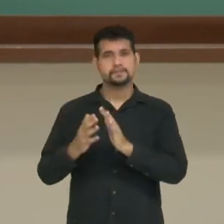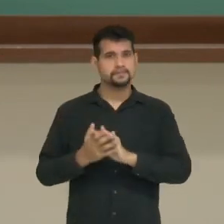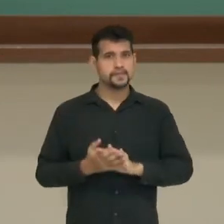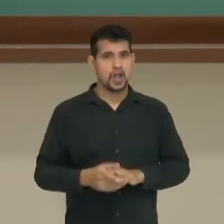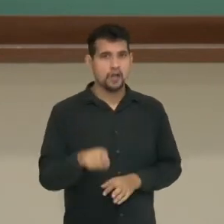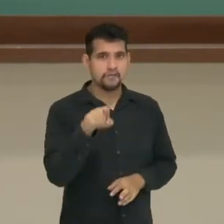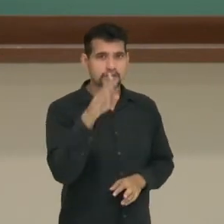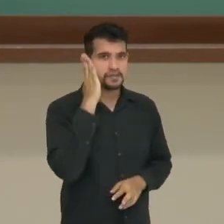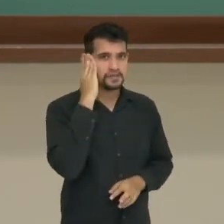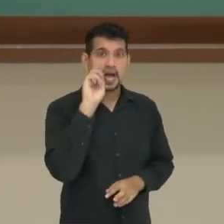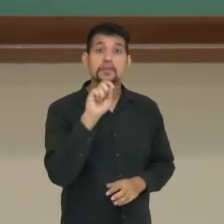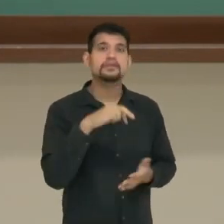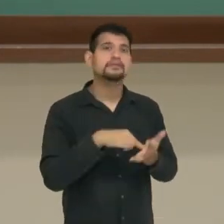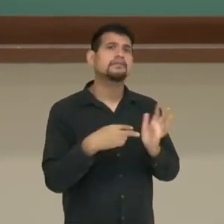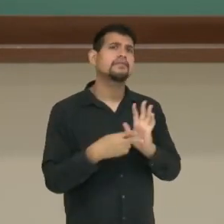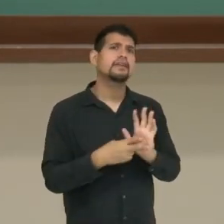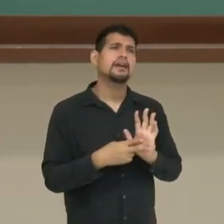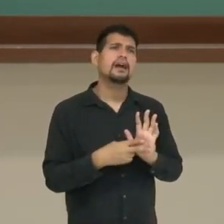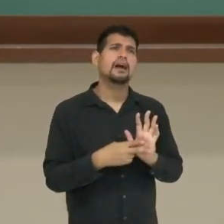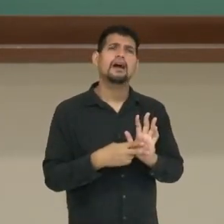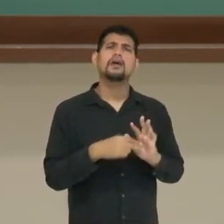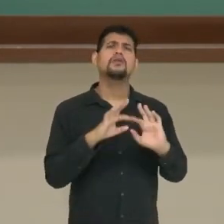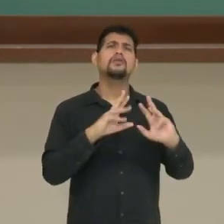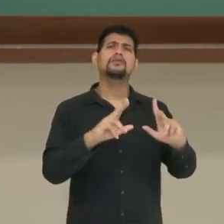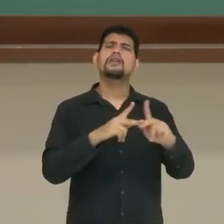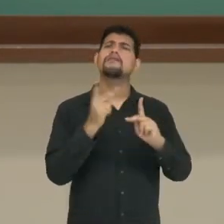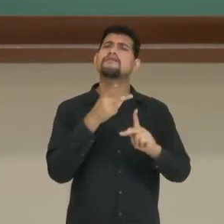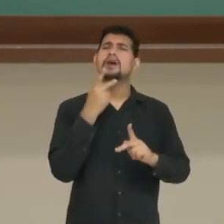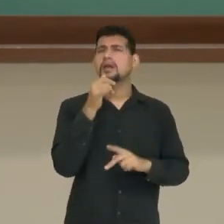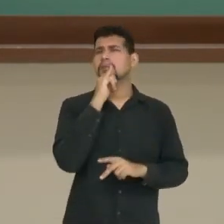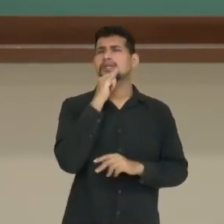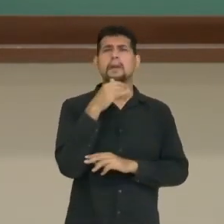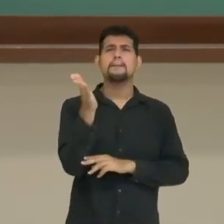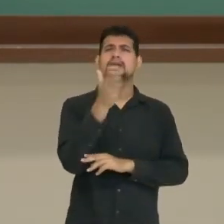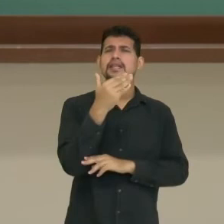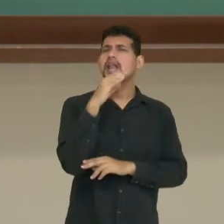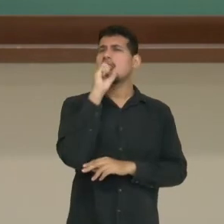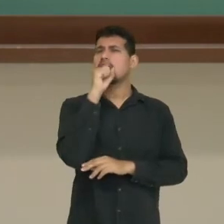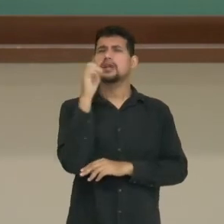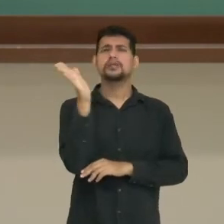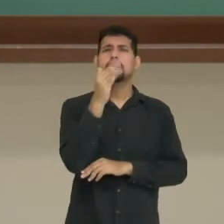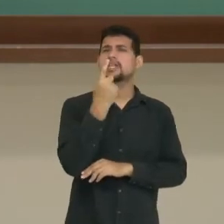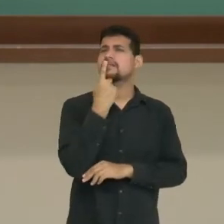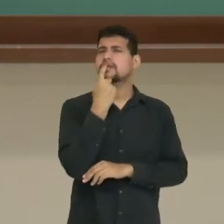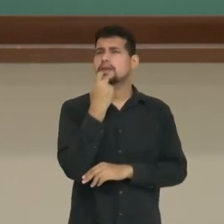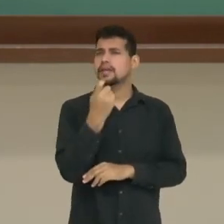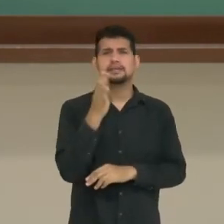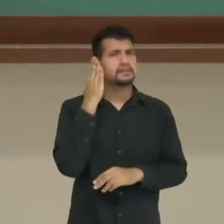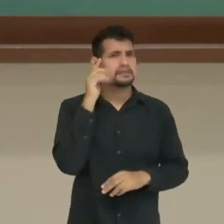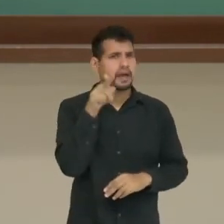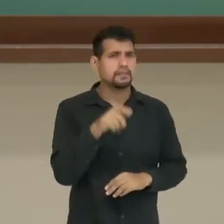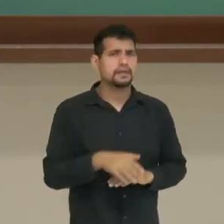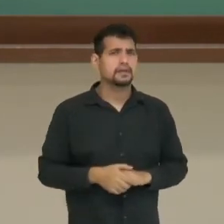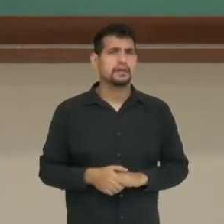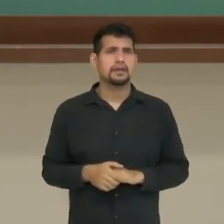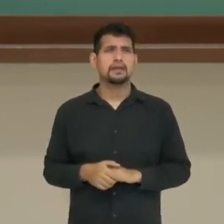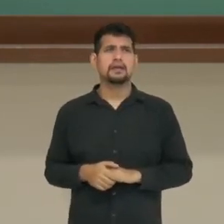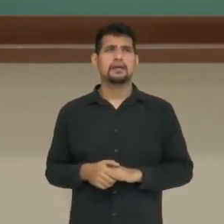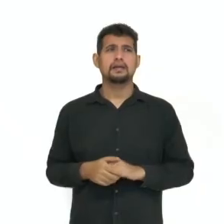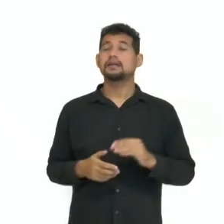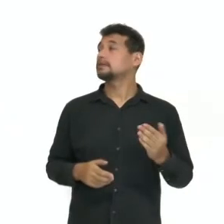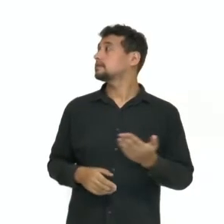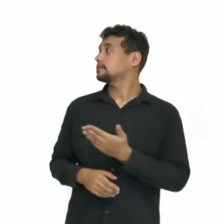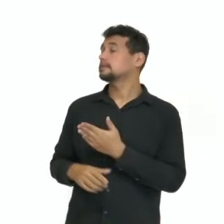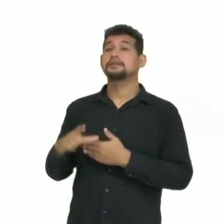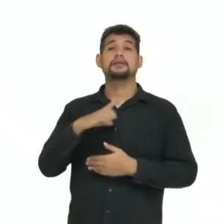sabe o que significam essas bandeiras que eles falam? Bandeira laranja, bandeira vermelha? Então, aqui, eu tenho em